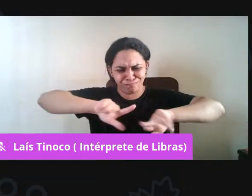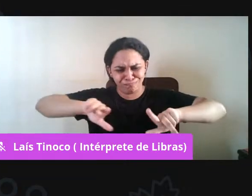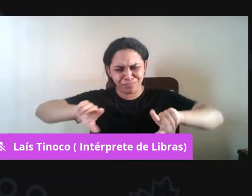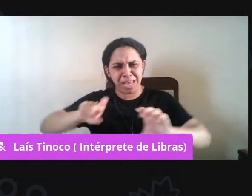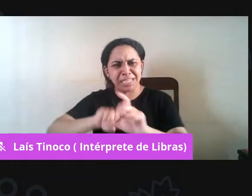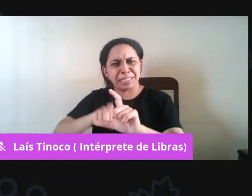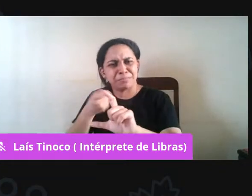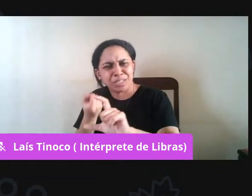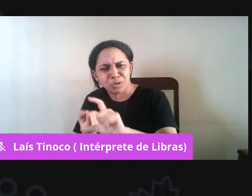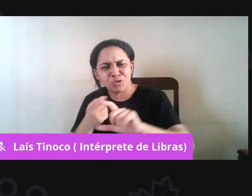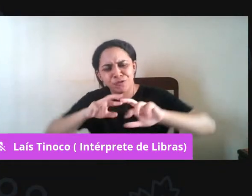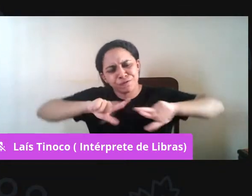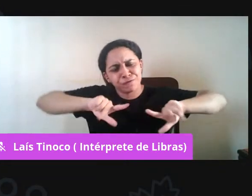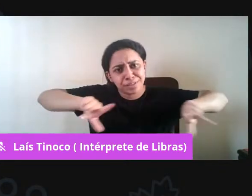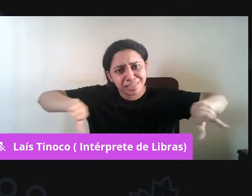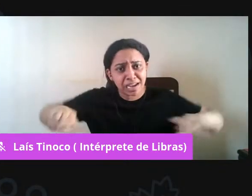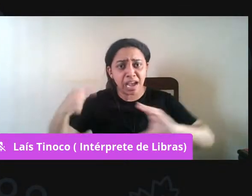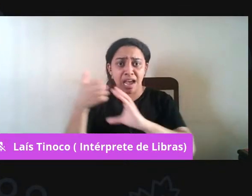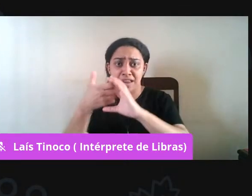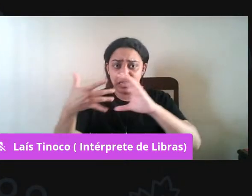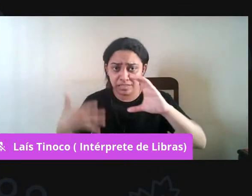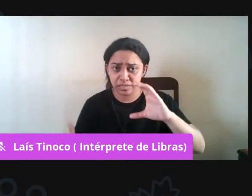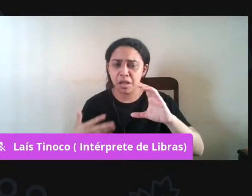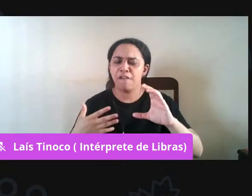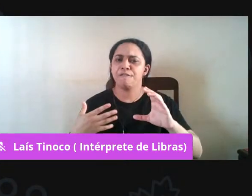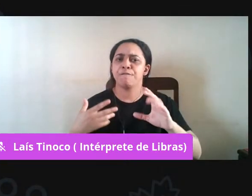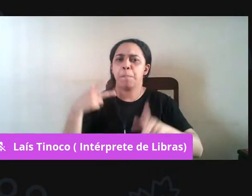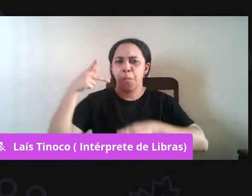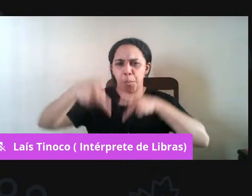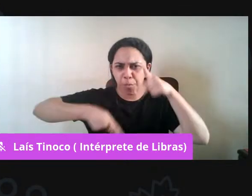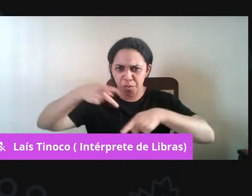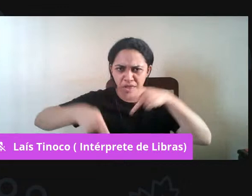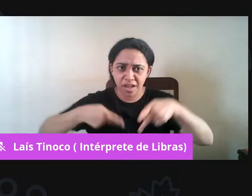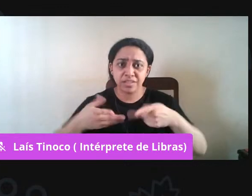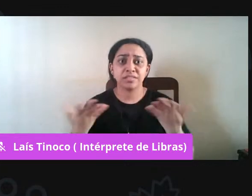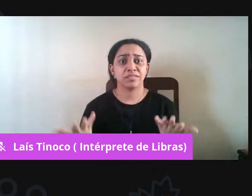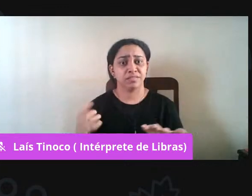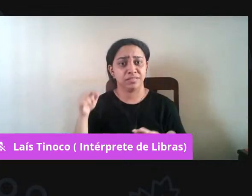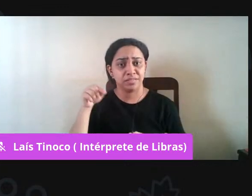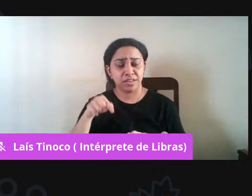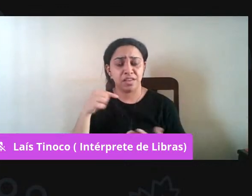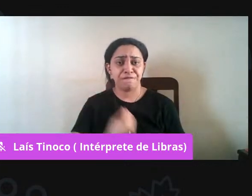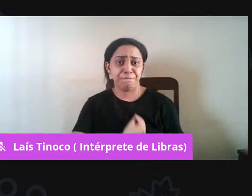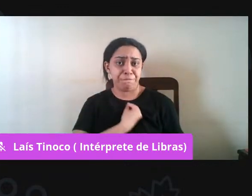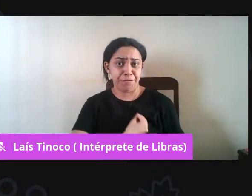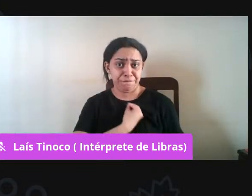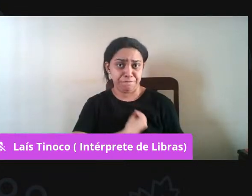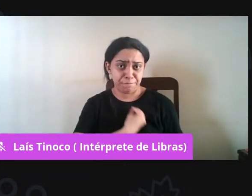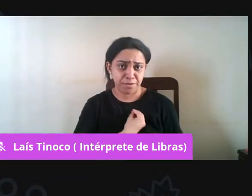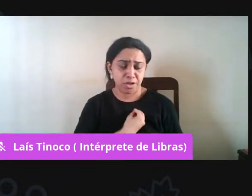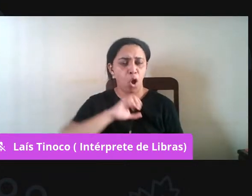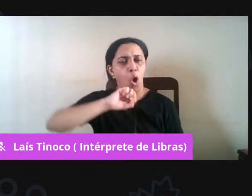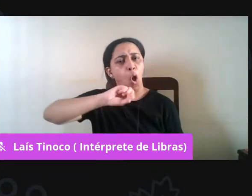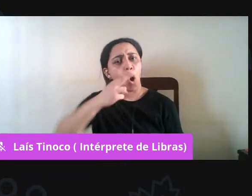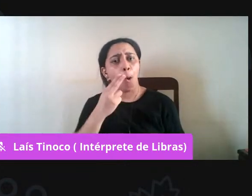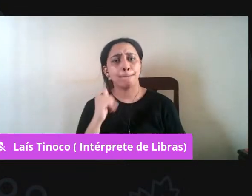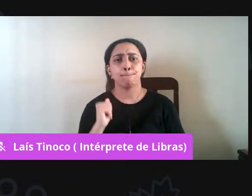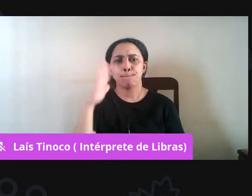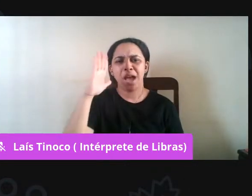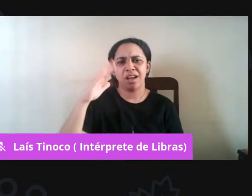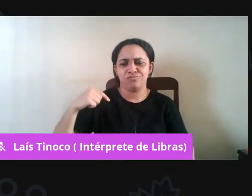expressões, muitas vezes caracterizadas como populares, que seriam portadores das vivências de uma ou mais